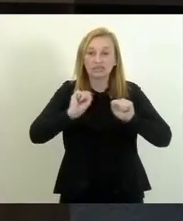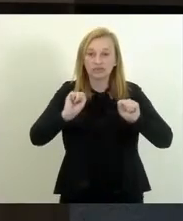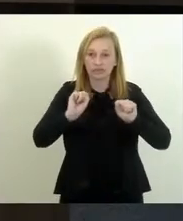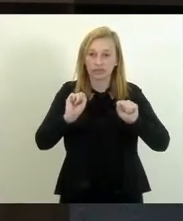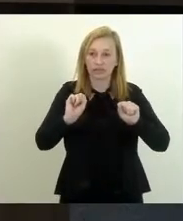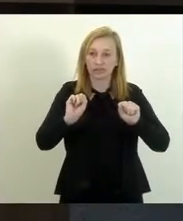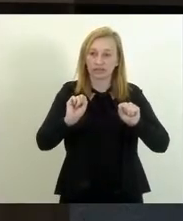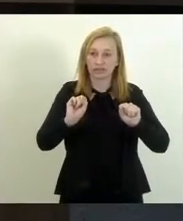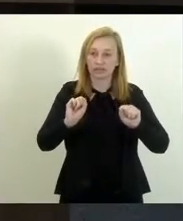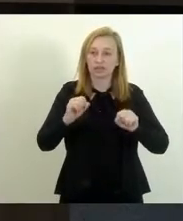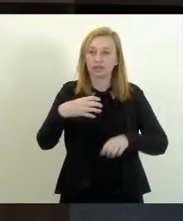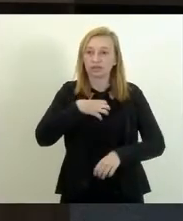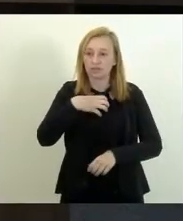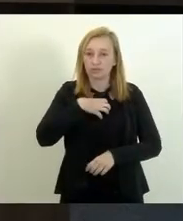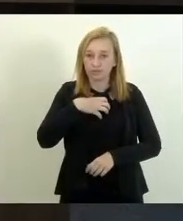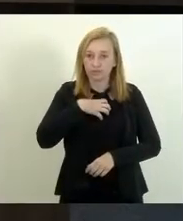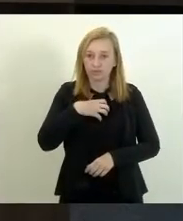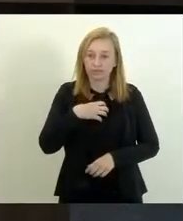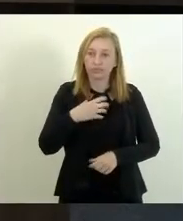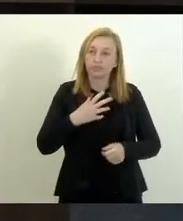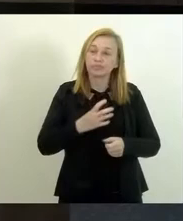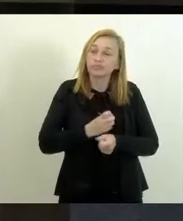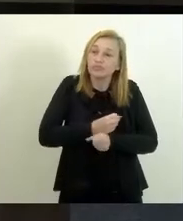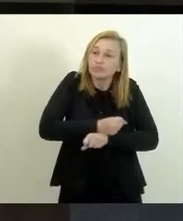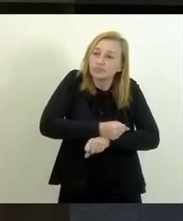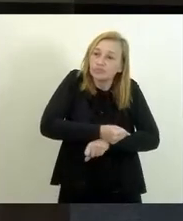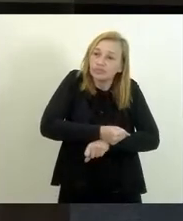nasceu livre em Salvador, Bahia, que foi escravizado